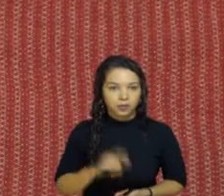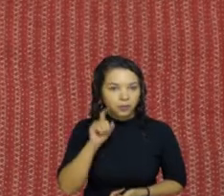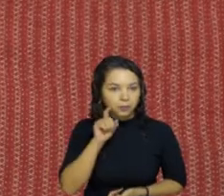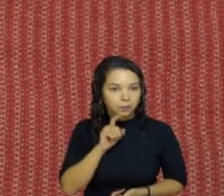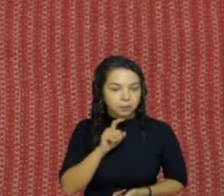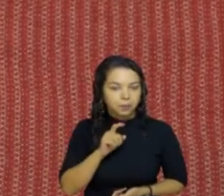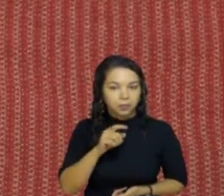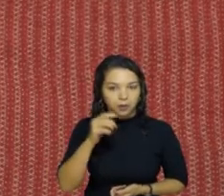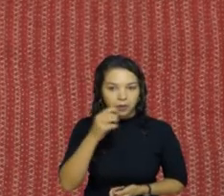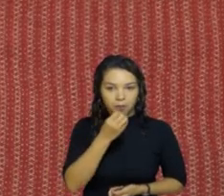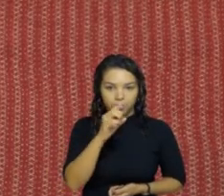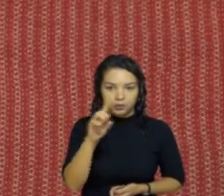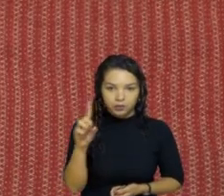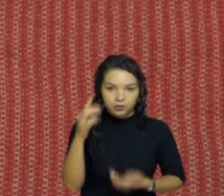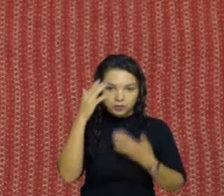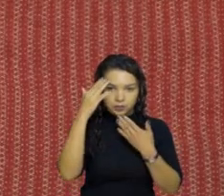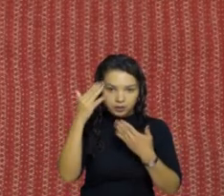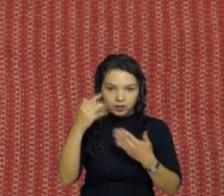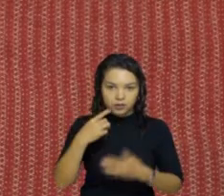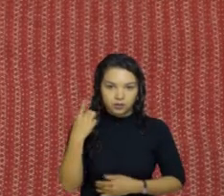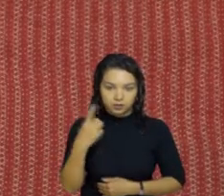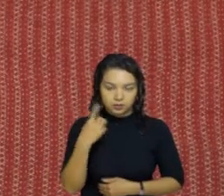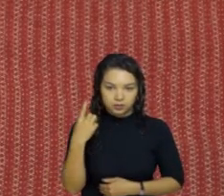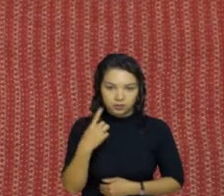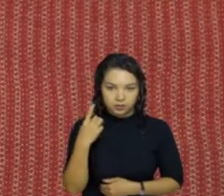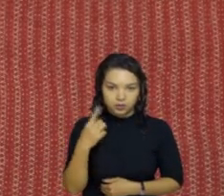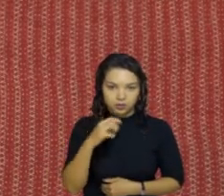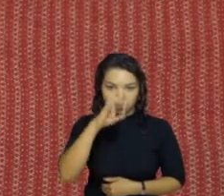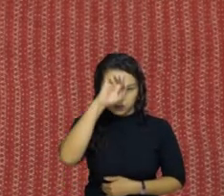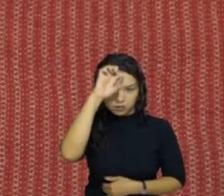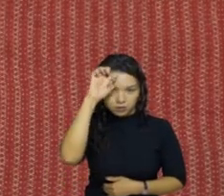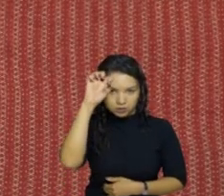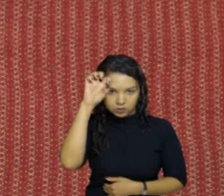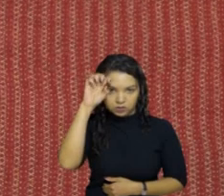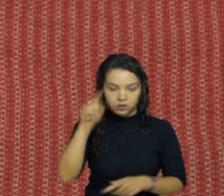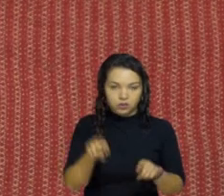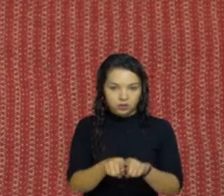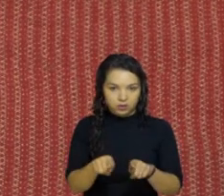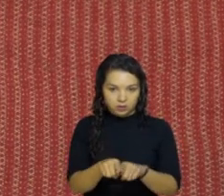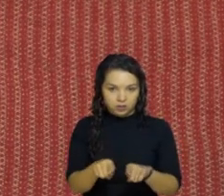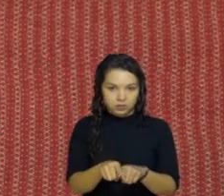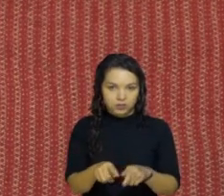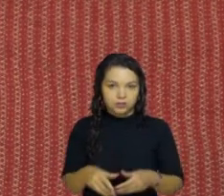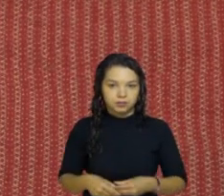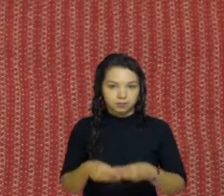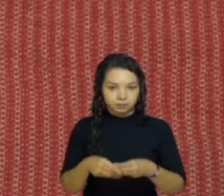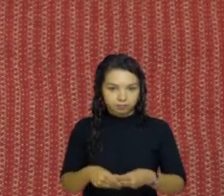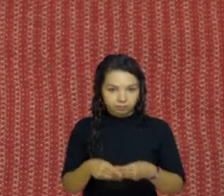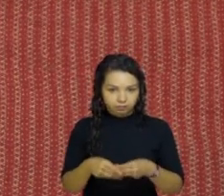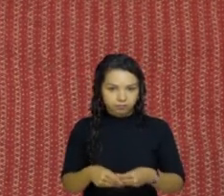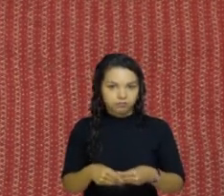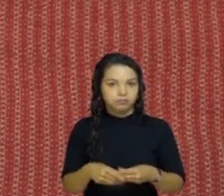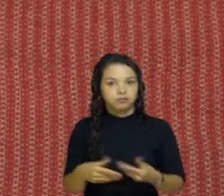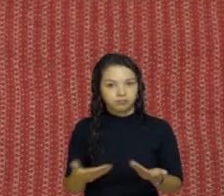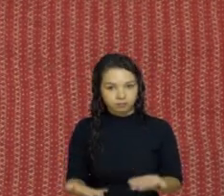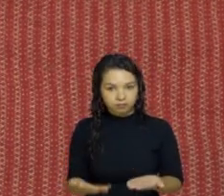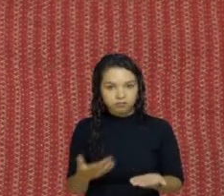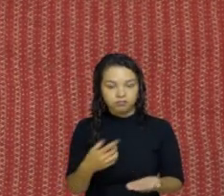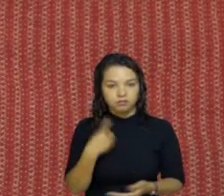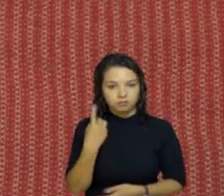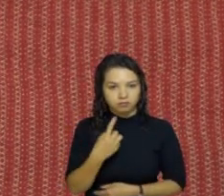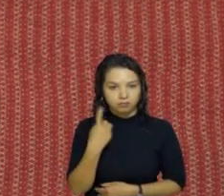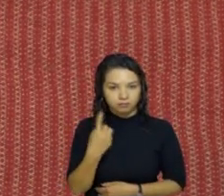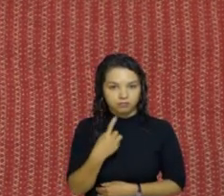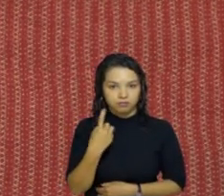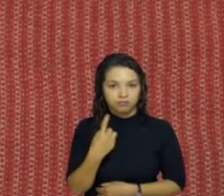delegado Egídio, delegado Maurício, também saudando o delegado Ulisses. Eu tenho uma admiração muito grande pelo